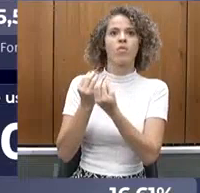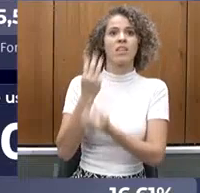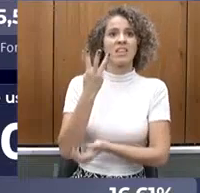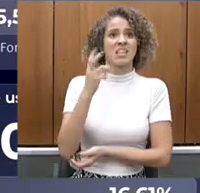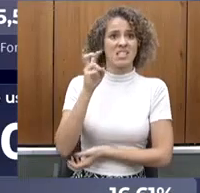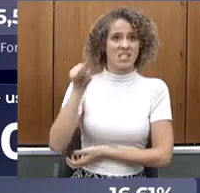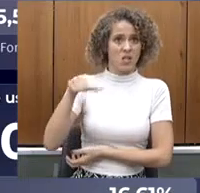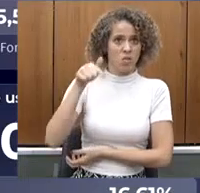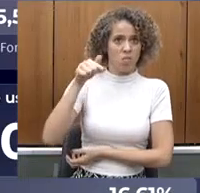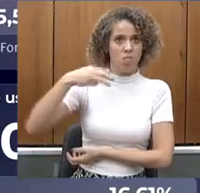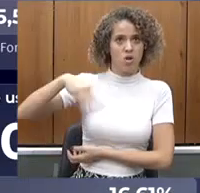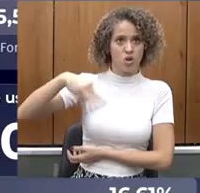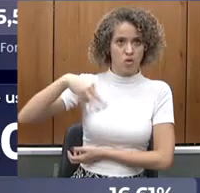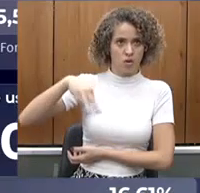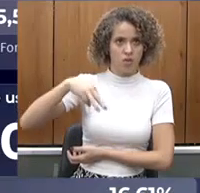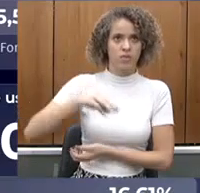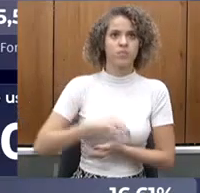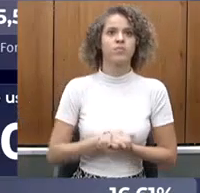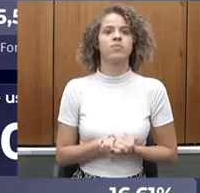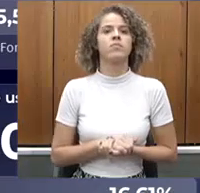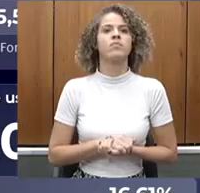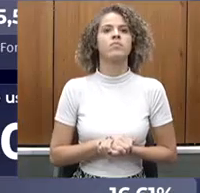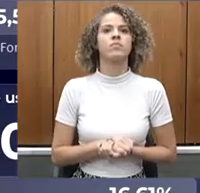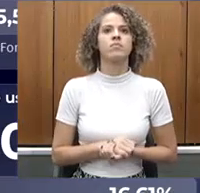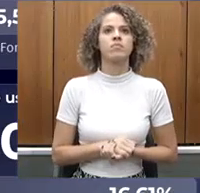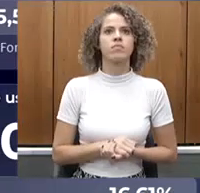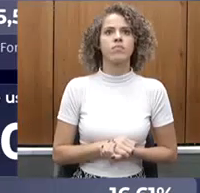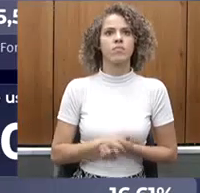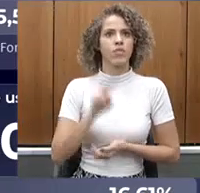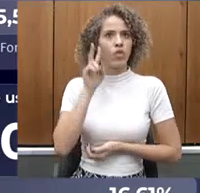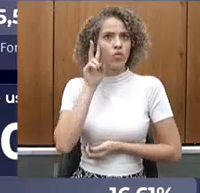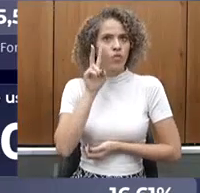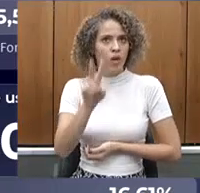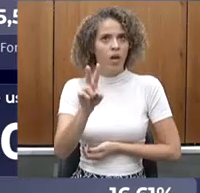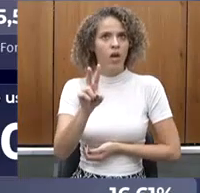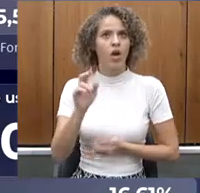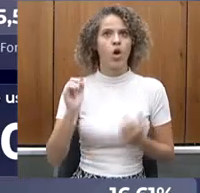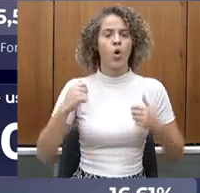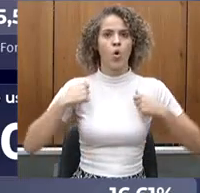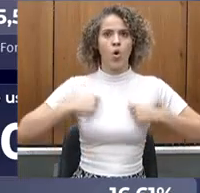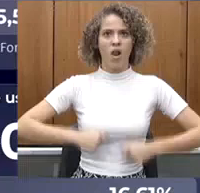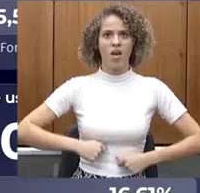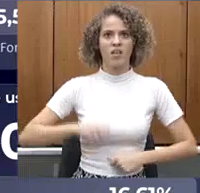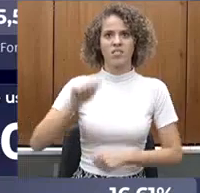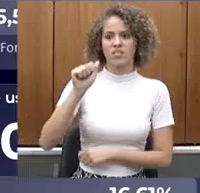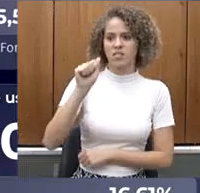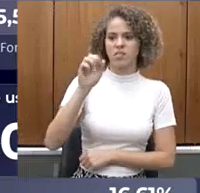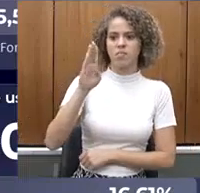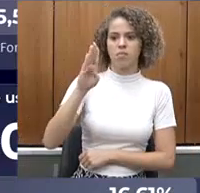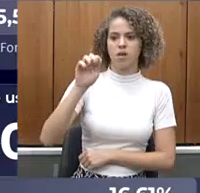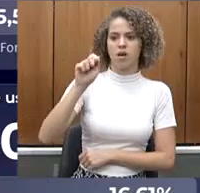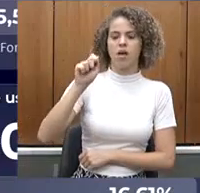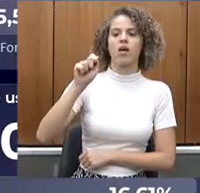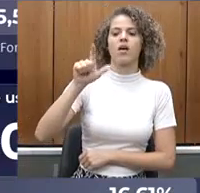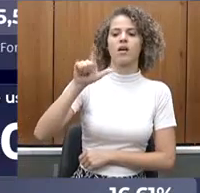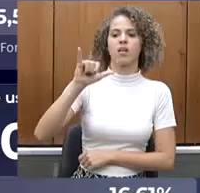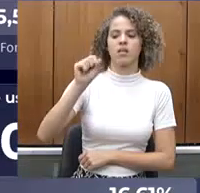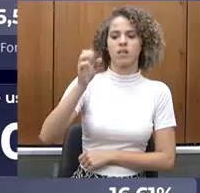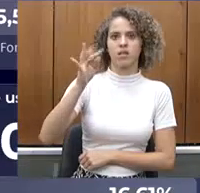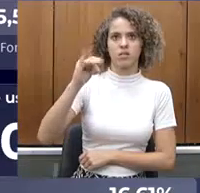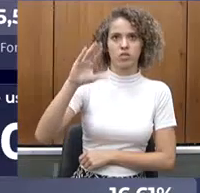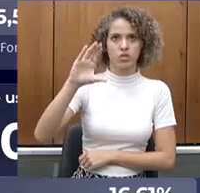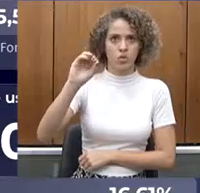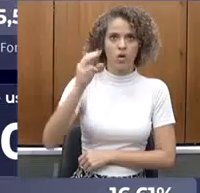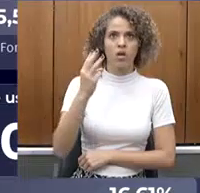milhões no todo podendo citar aqui ó por exemplo colete balístico foram adquirido no período 22 mil coletes